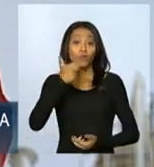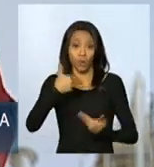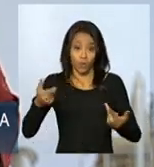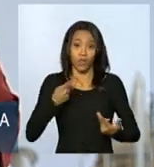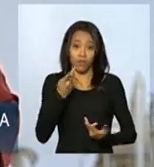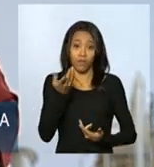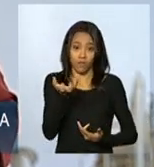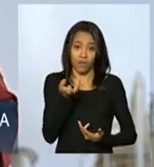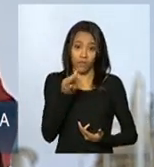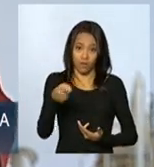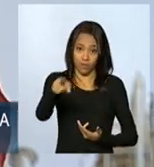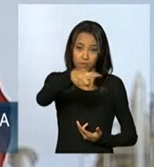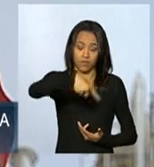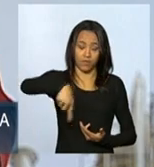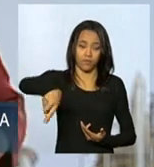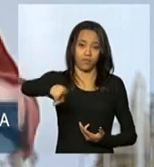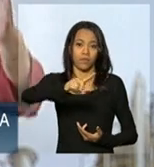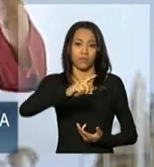coisa.